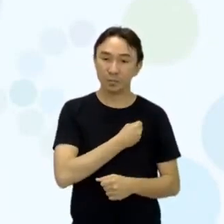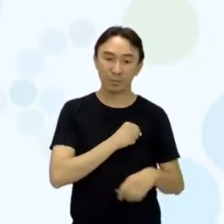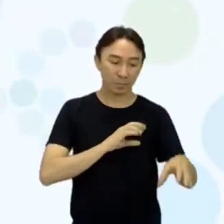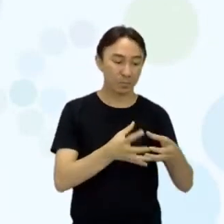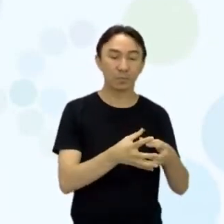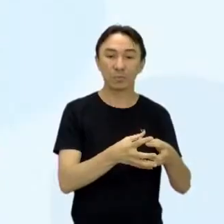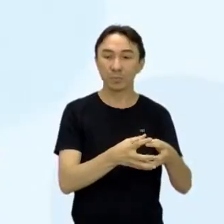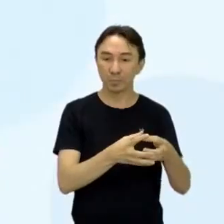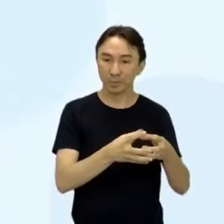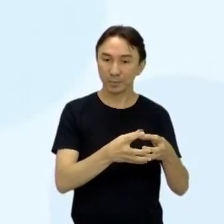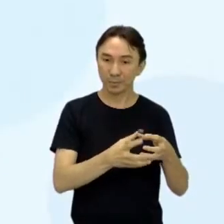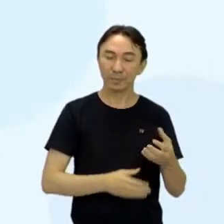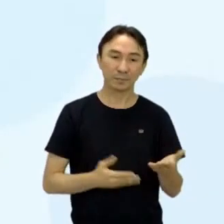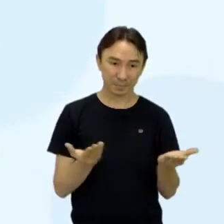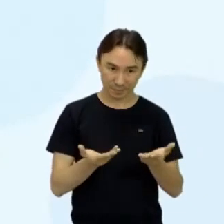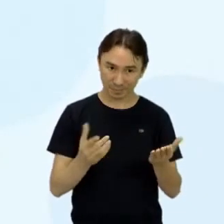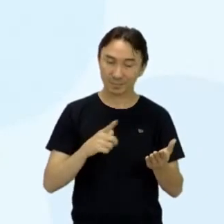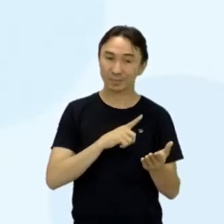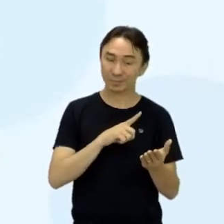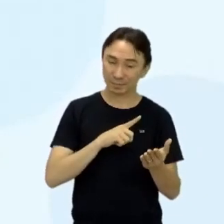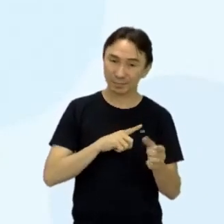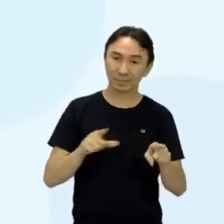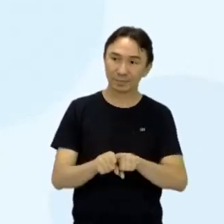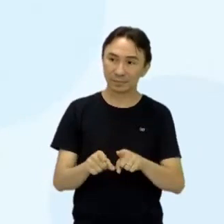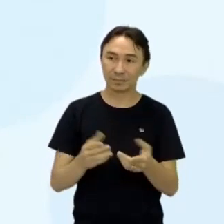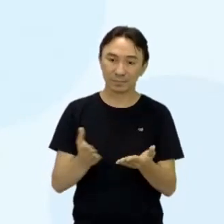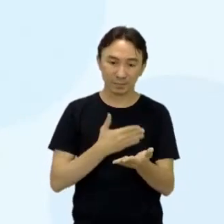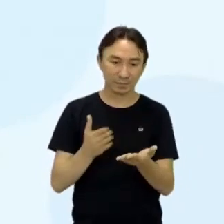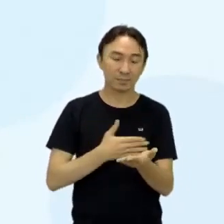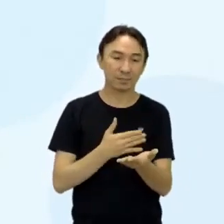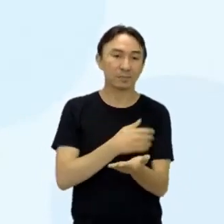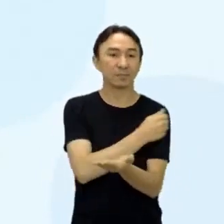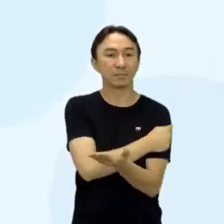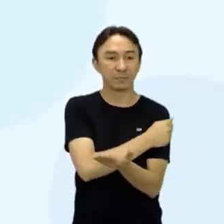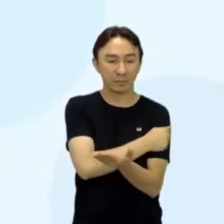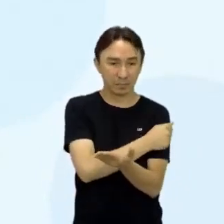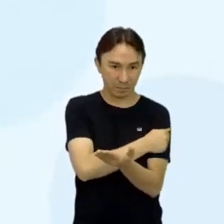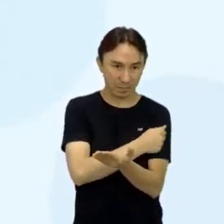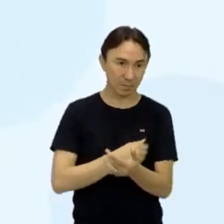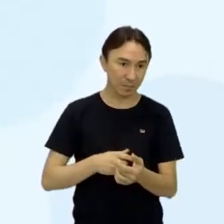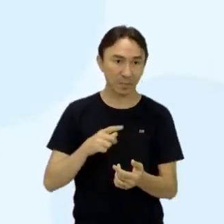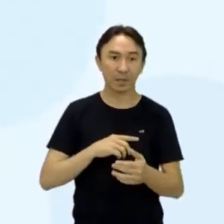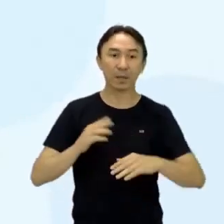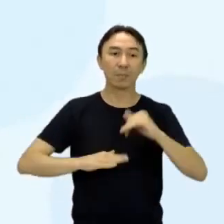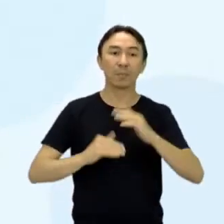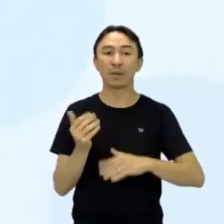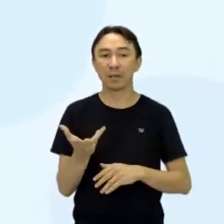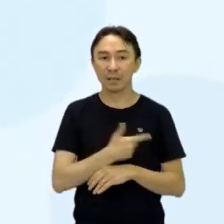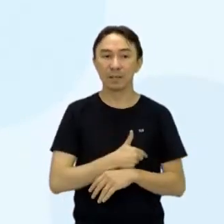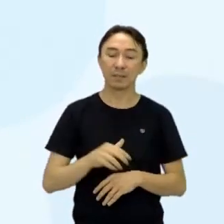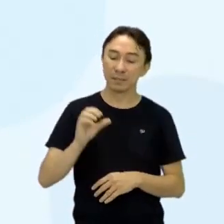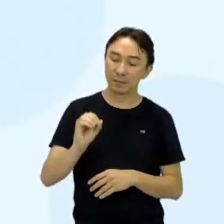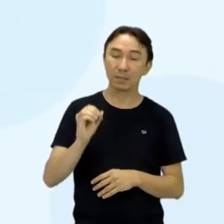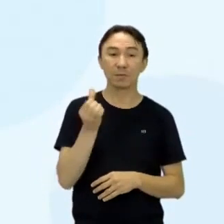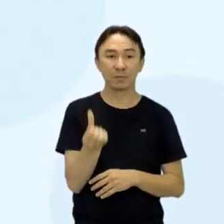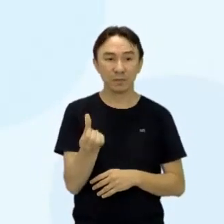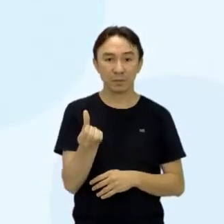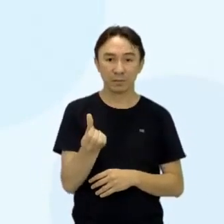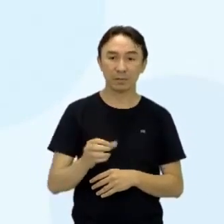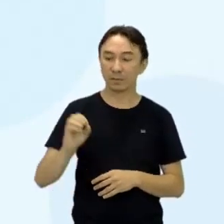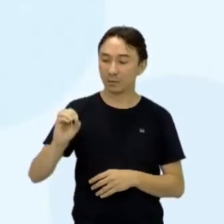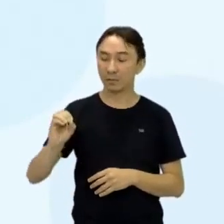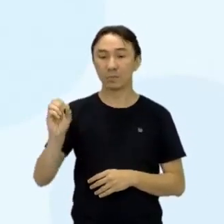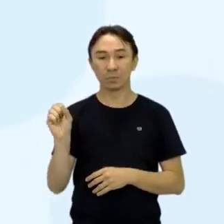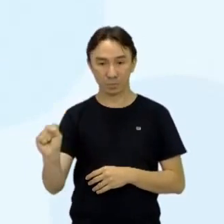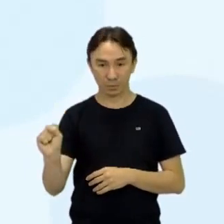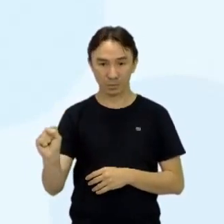aula do currículo em ação. Tá certo? A habilidade que a gente vai rever agora é a 0608. Veja que é uma habilidade de retomada,